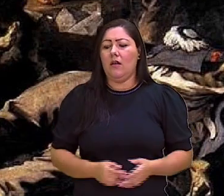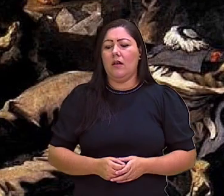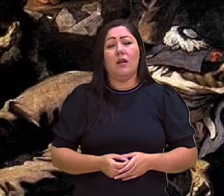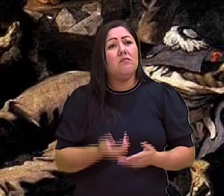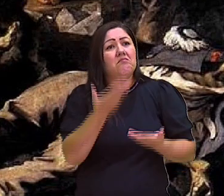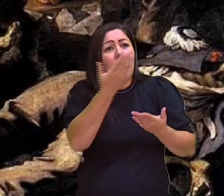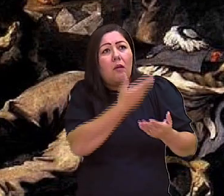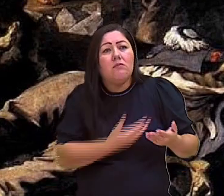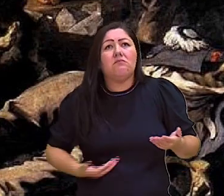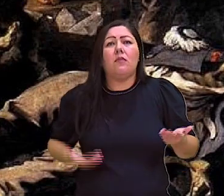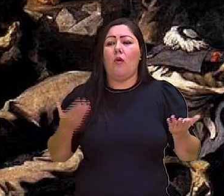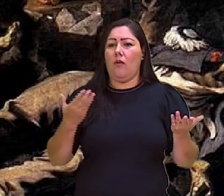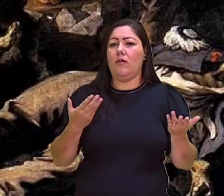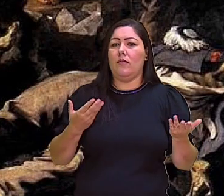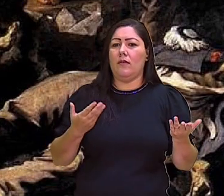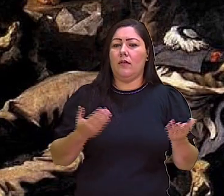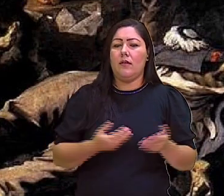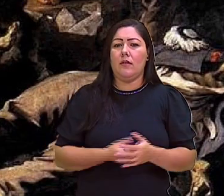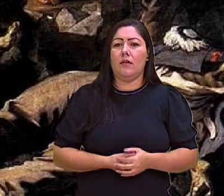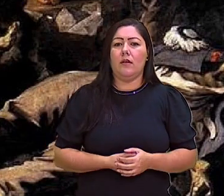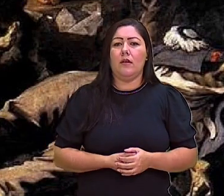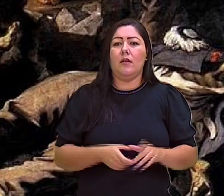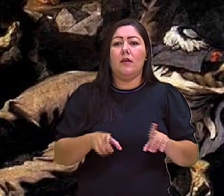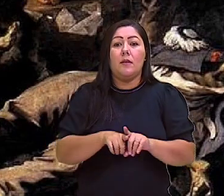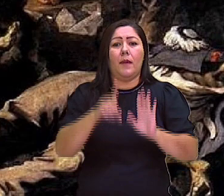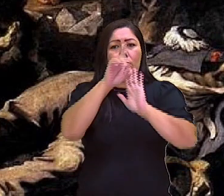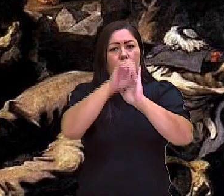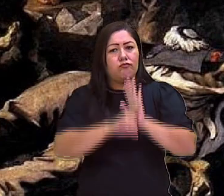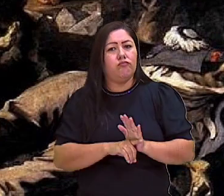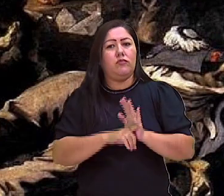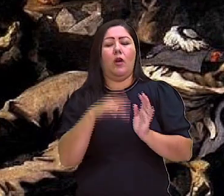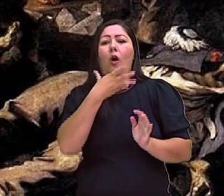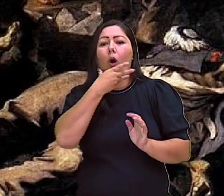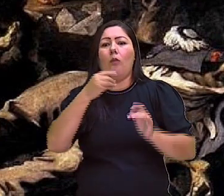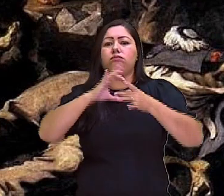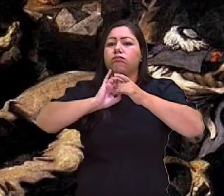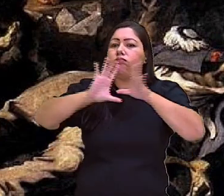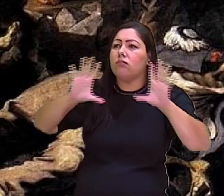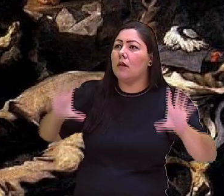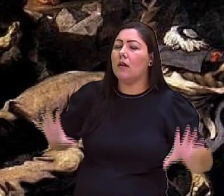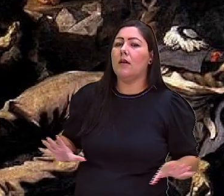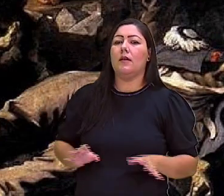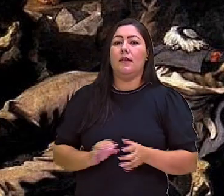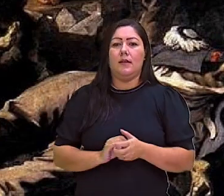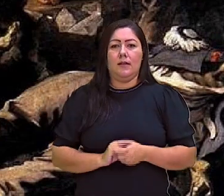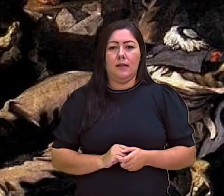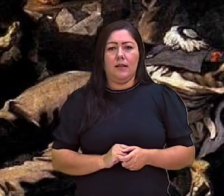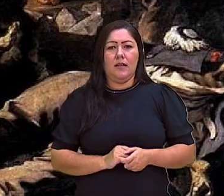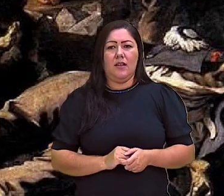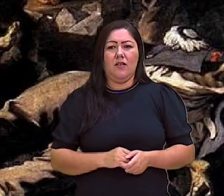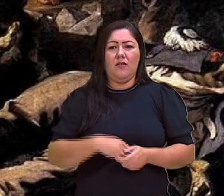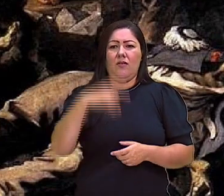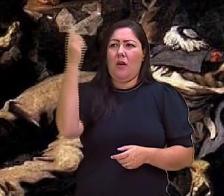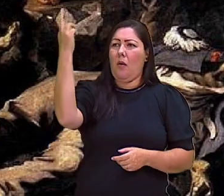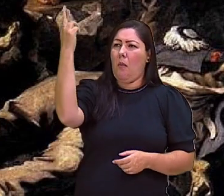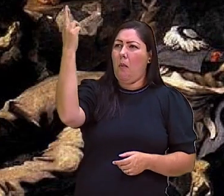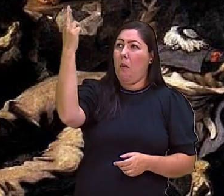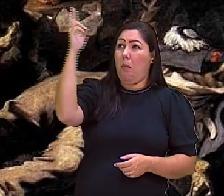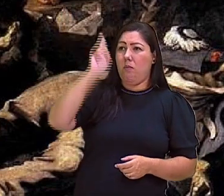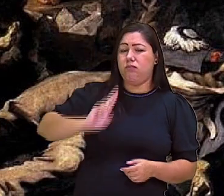os direitos naturais, ou seja, o homem livre, sem um senhor, seria de